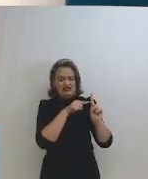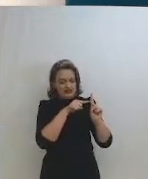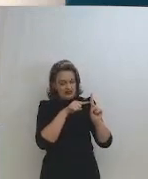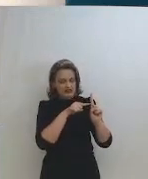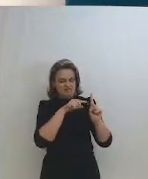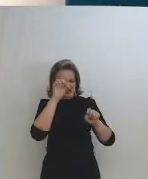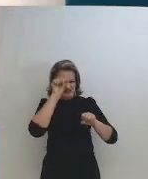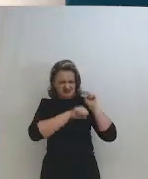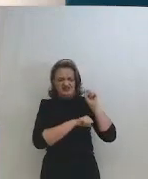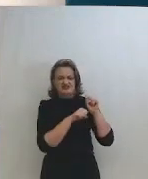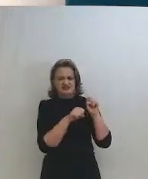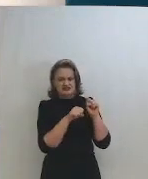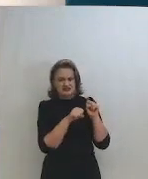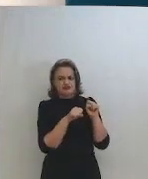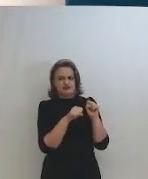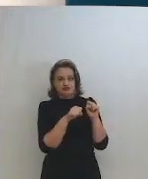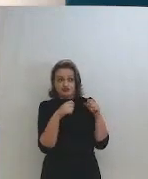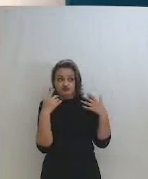aviltante.